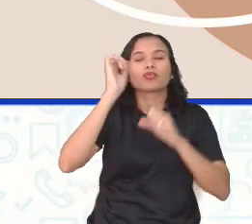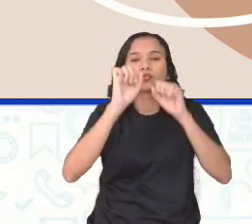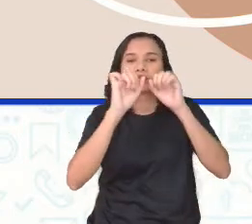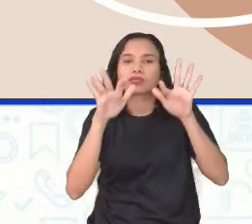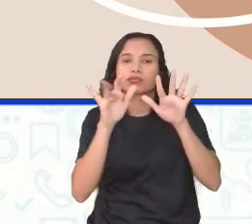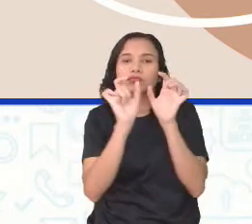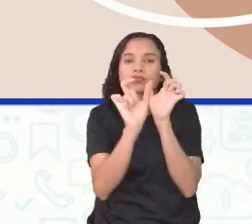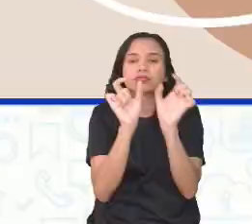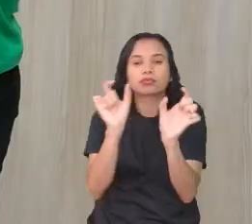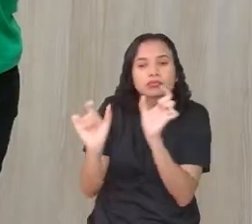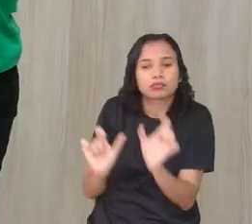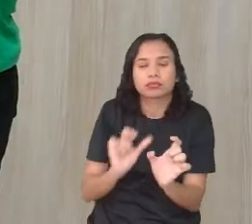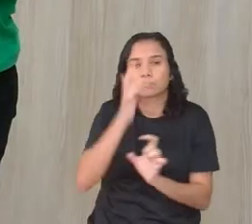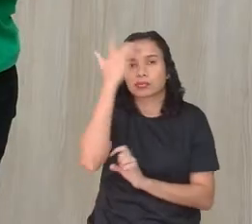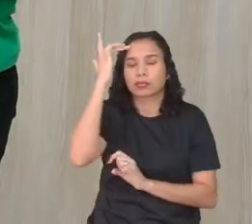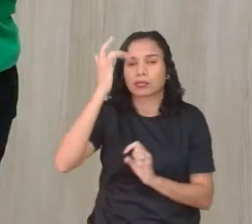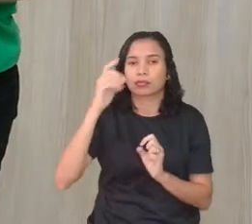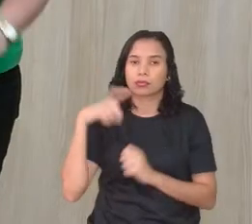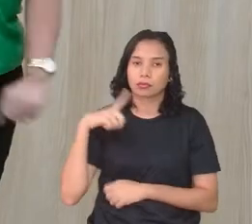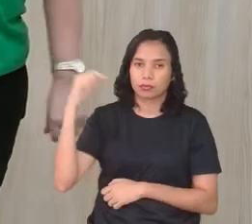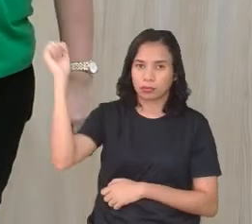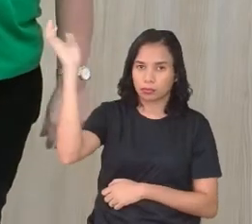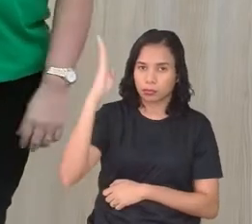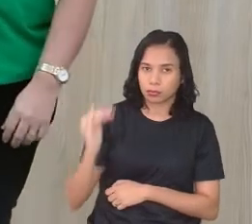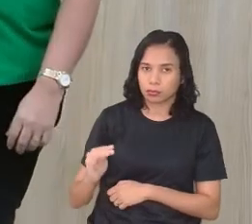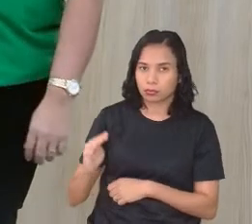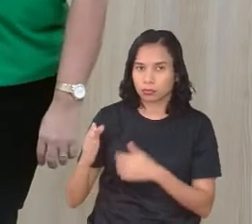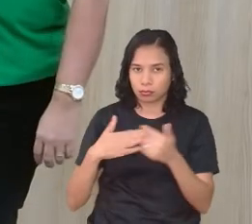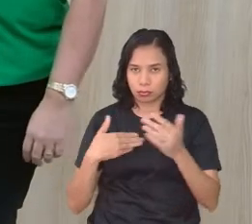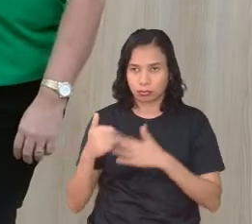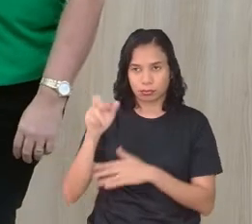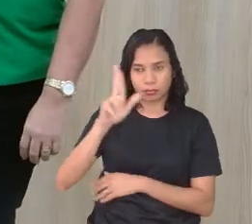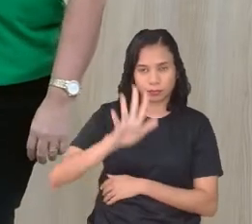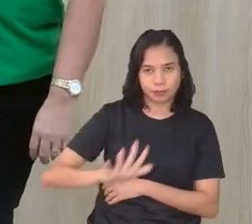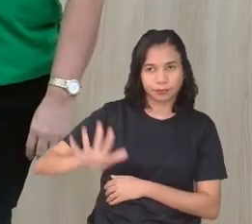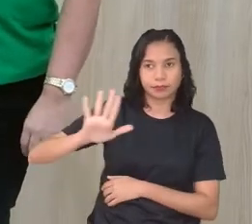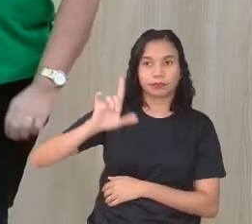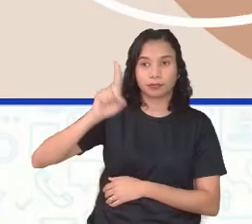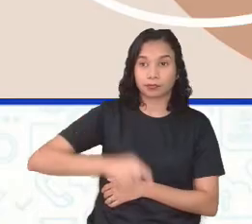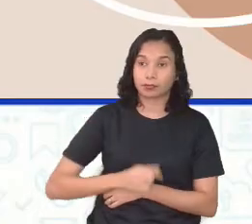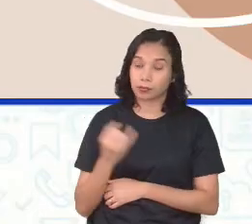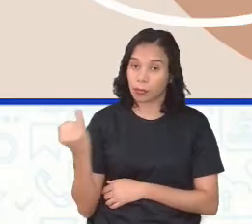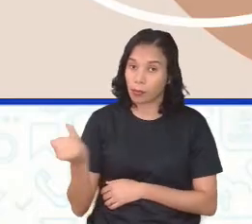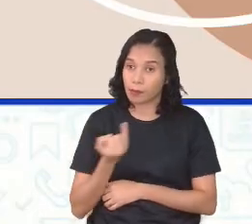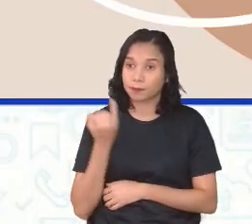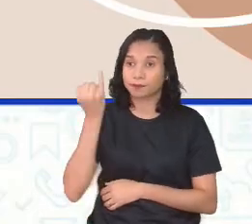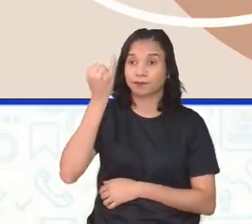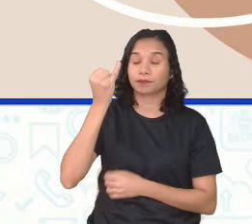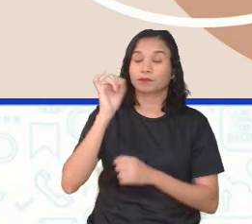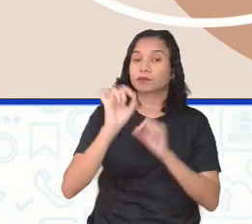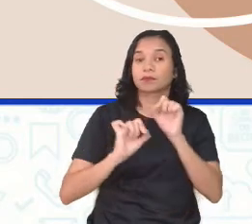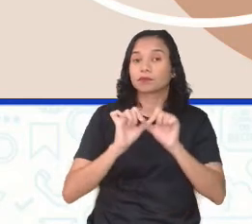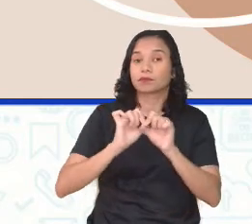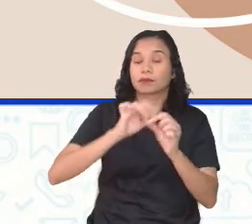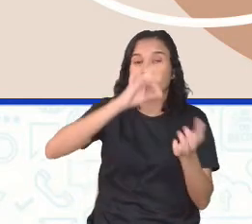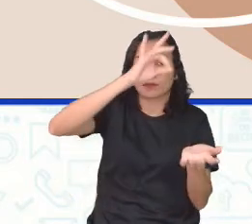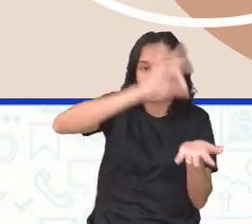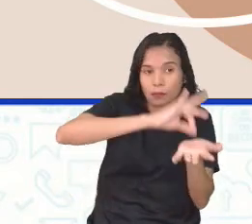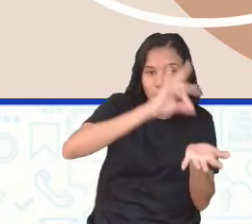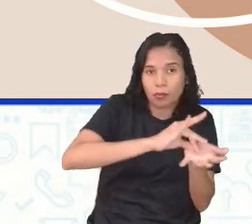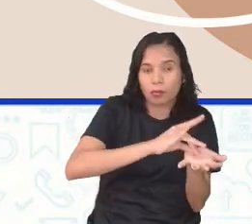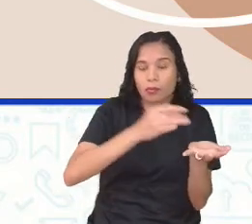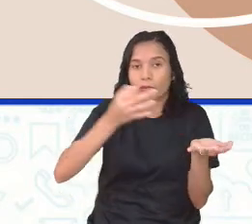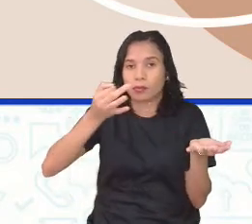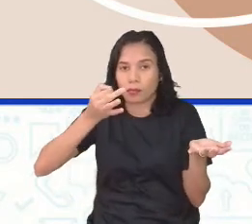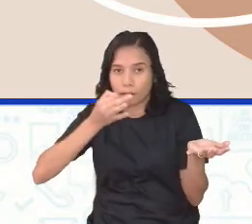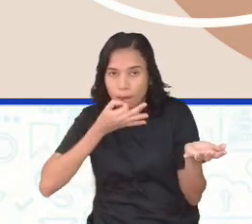os falantes, independente da sua região. Então, é importante diferenciar